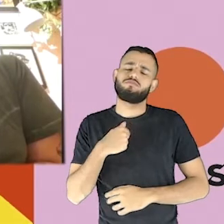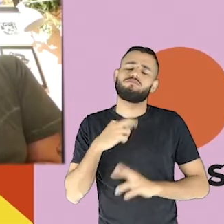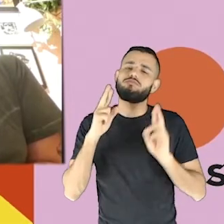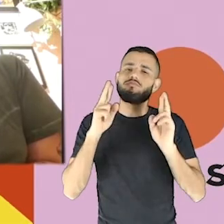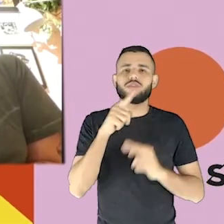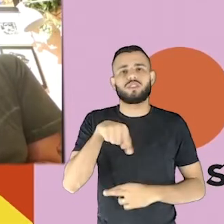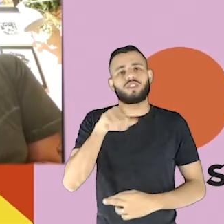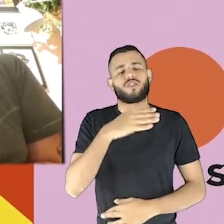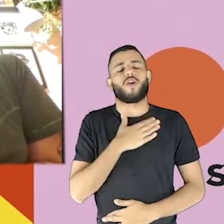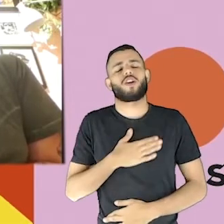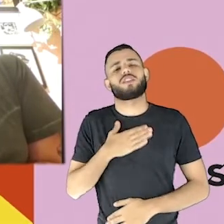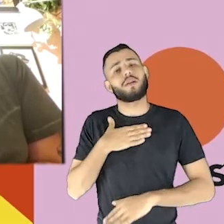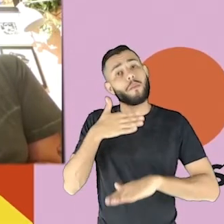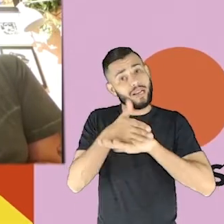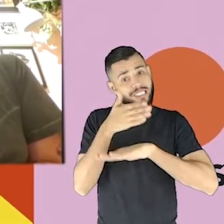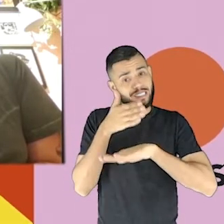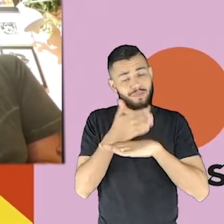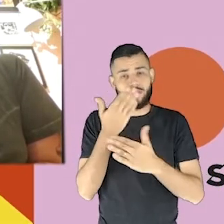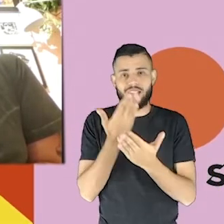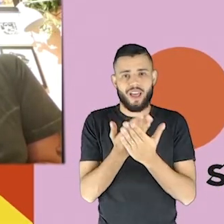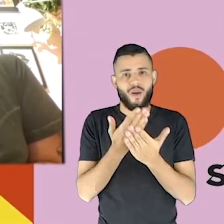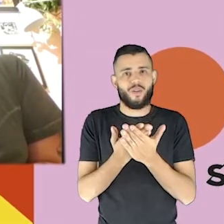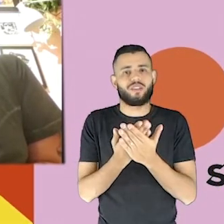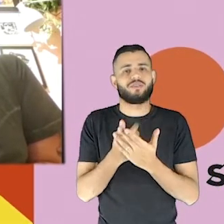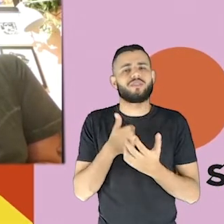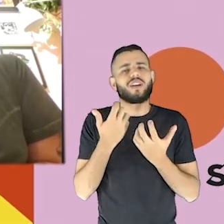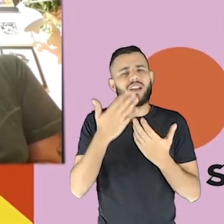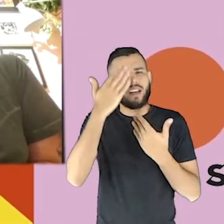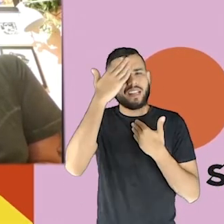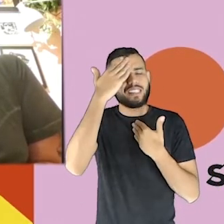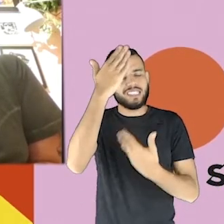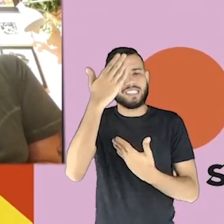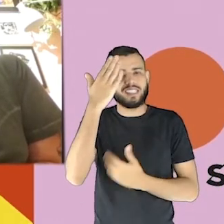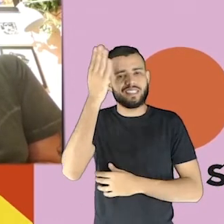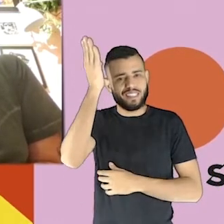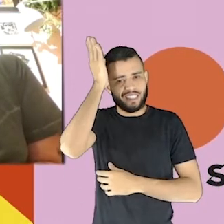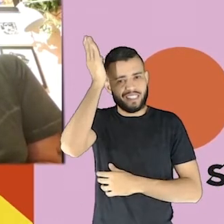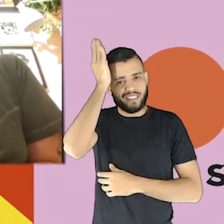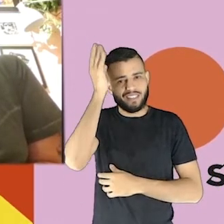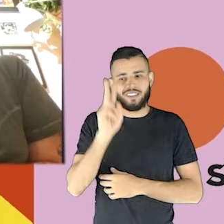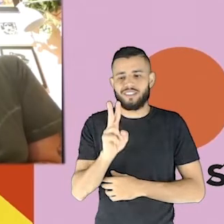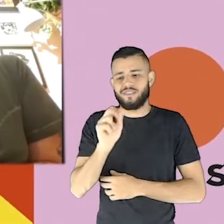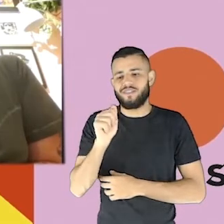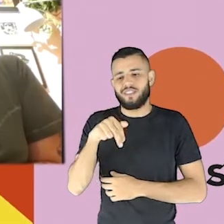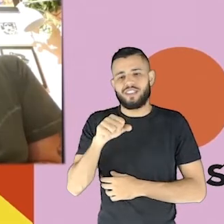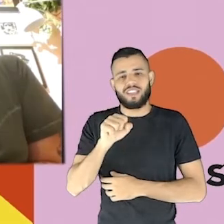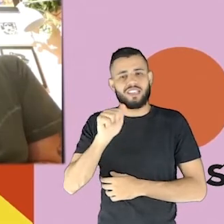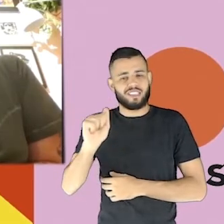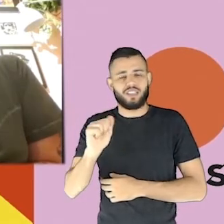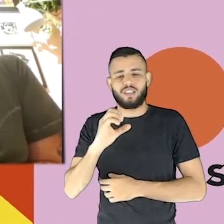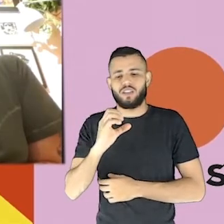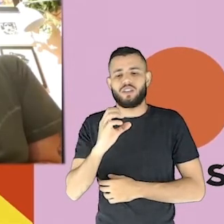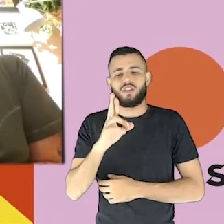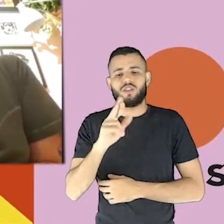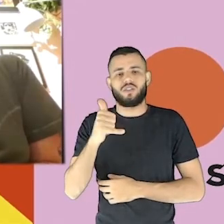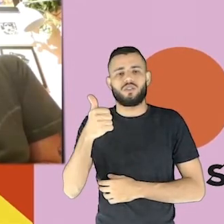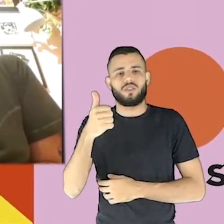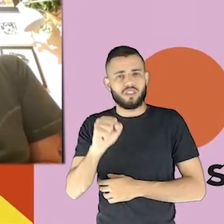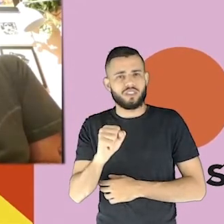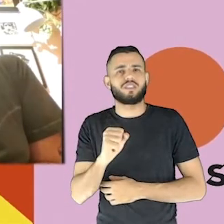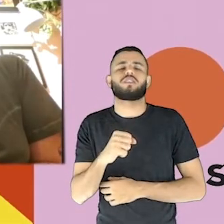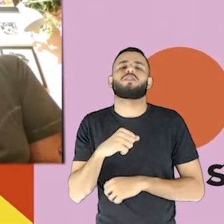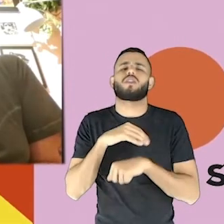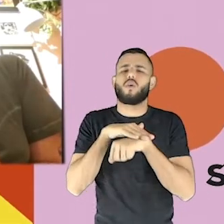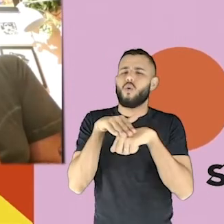participem dessa aula, né? É, quero agradecer aqui, em nome do SESC, a Vanessa, o Cris, por